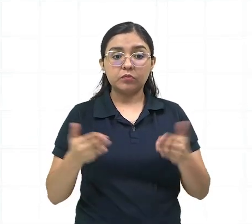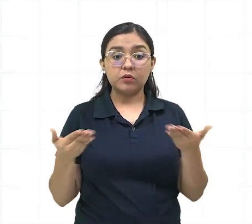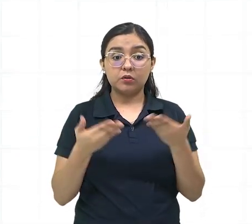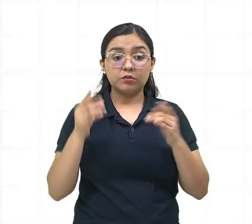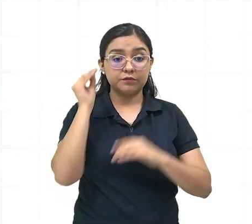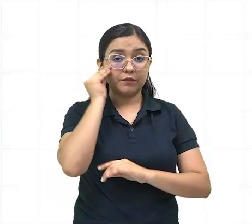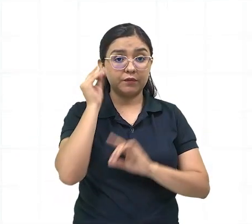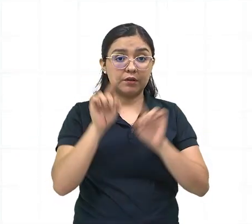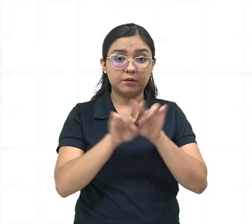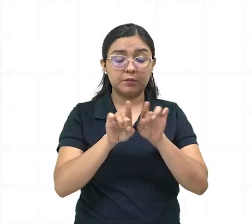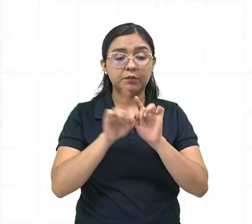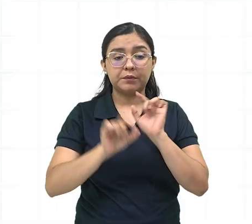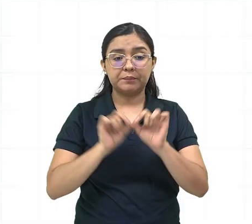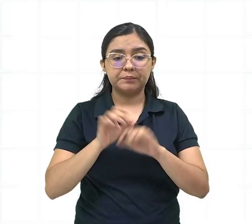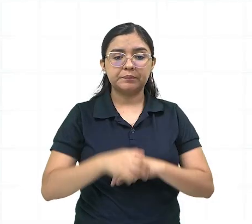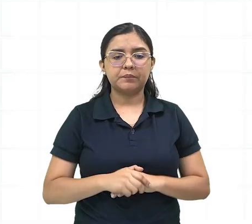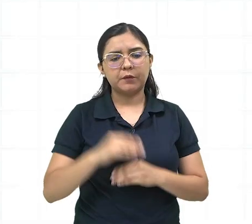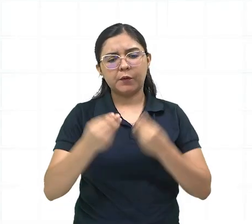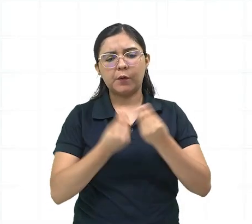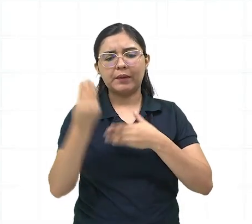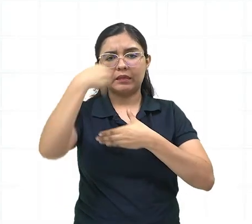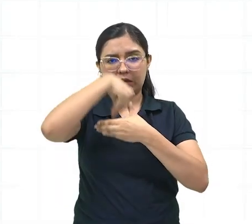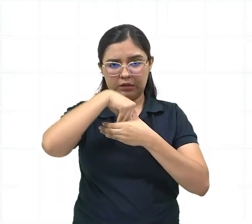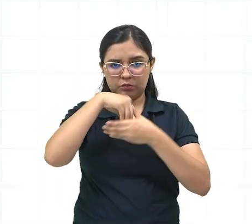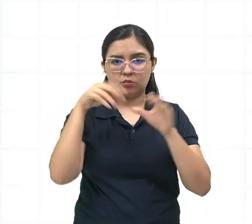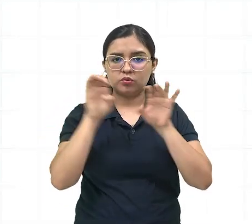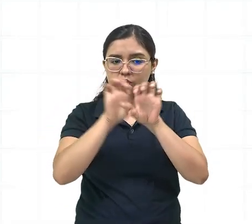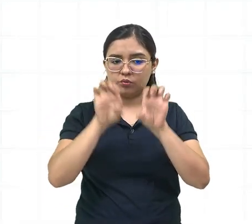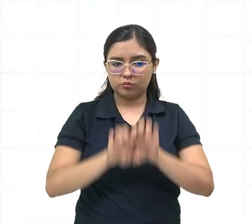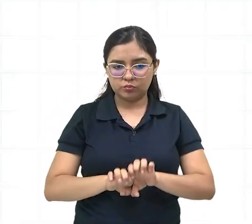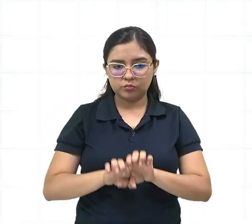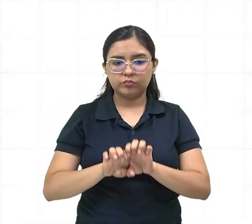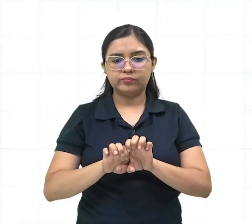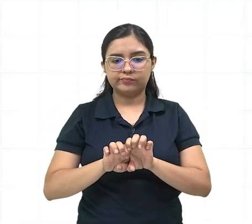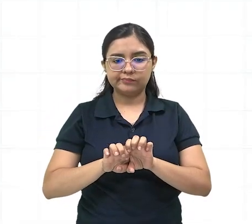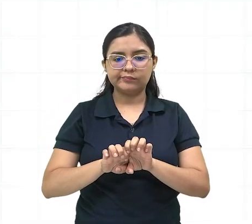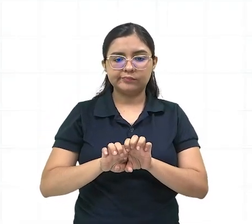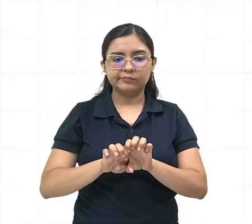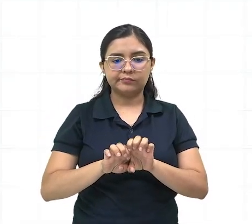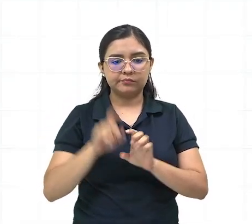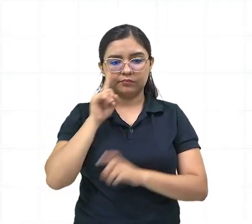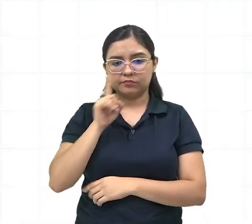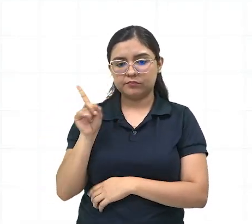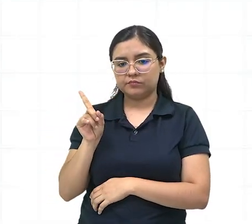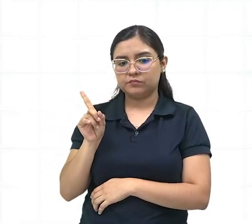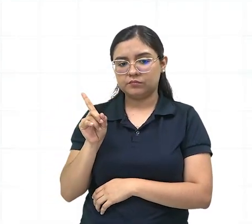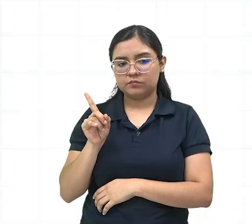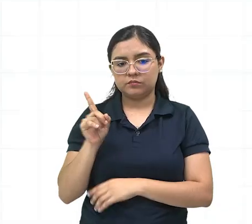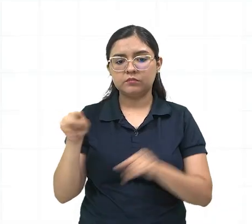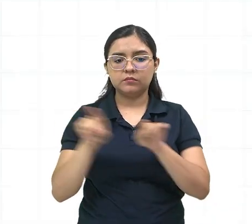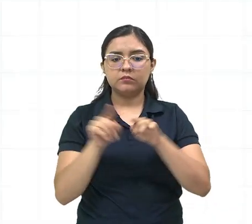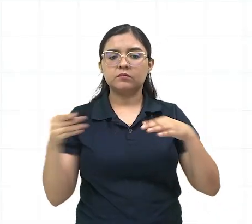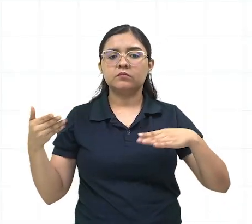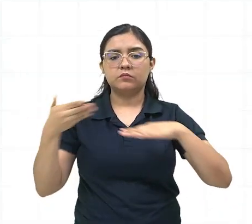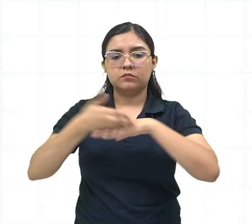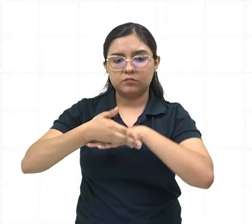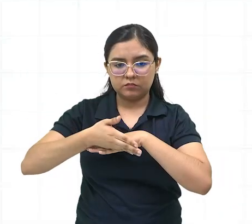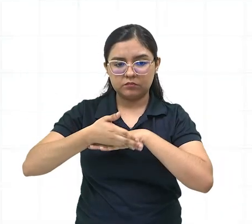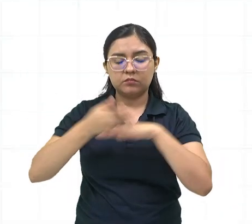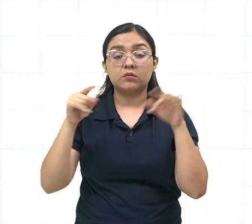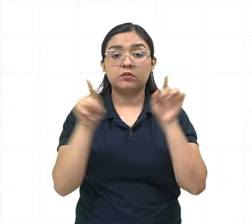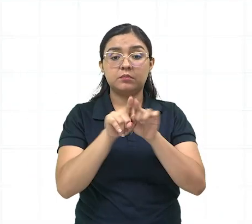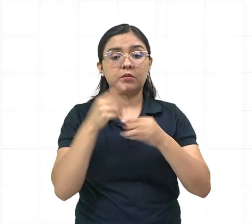ver também como ele é por dentro, como se ele fosse cortado, né? O acesso, como